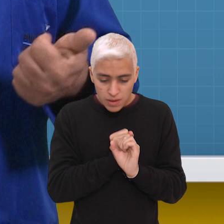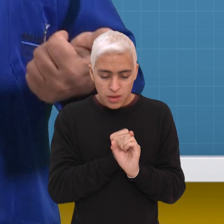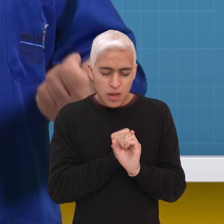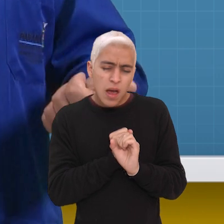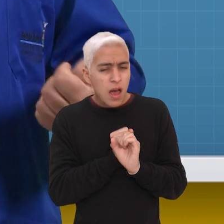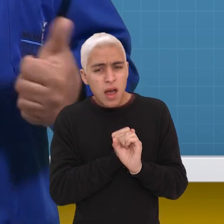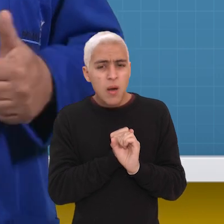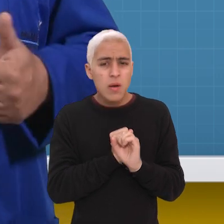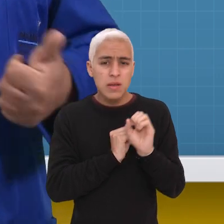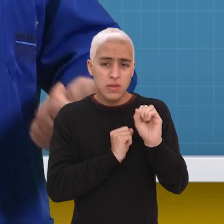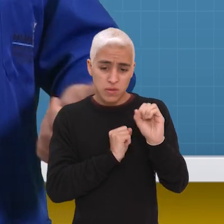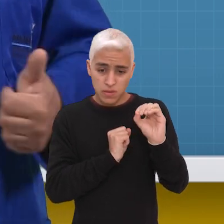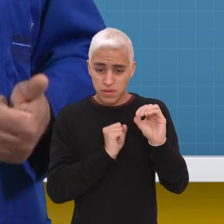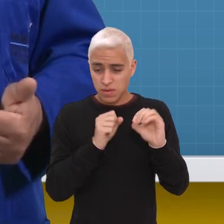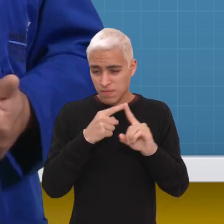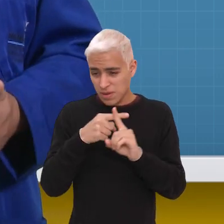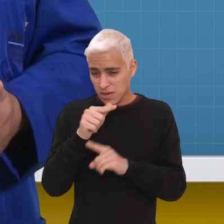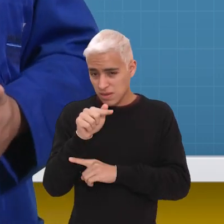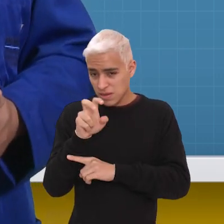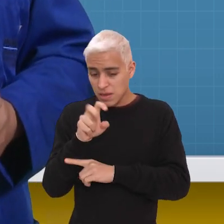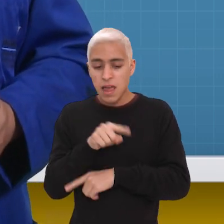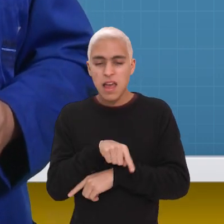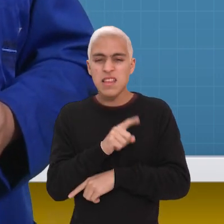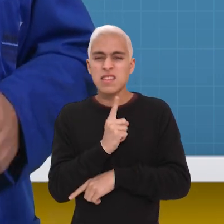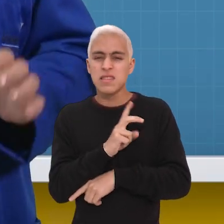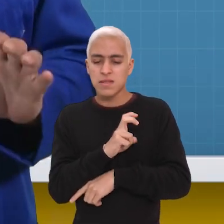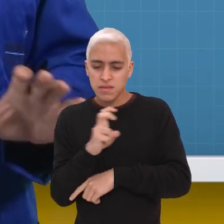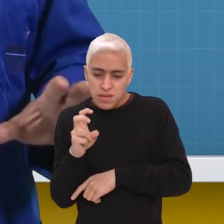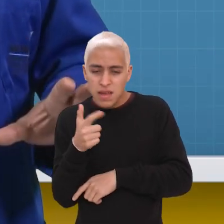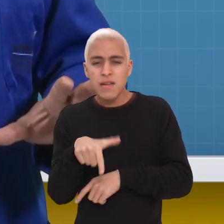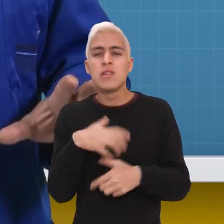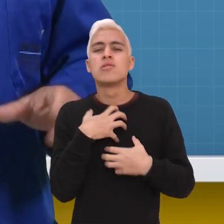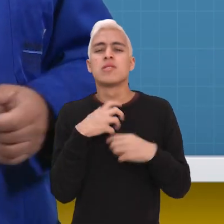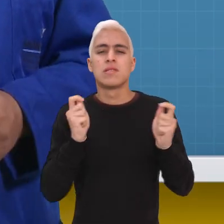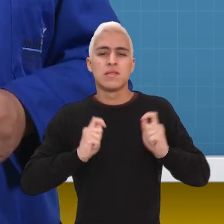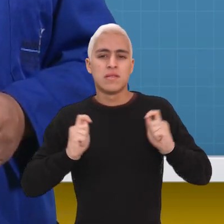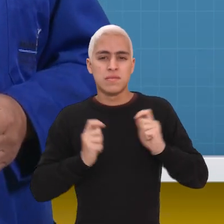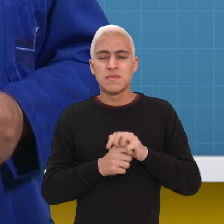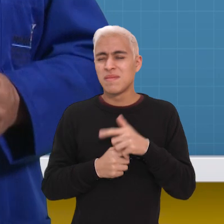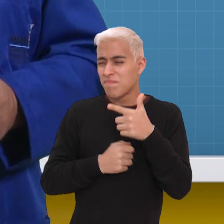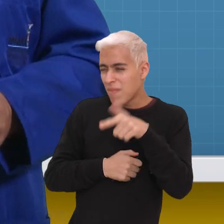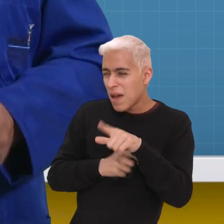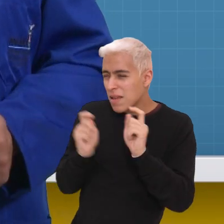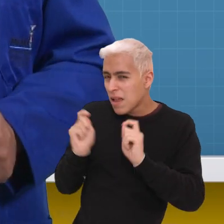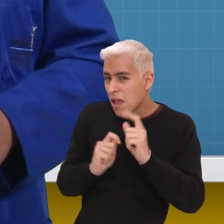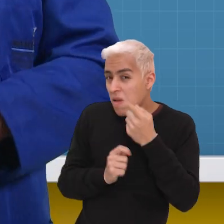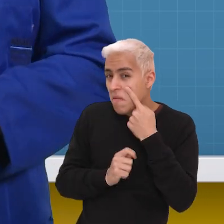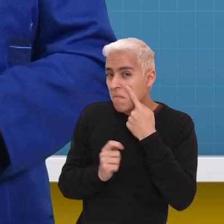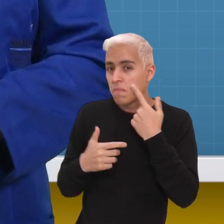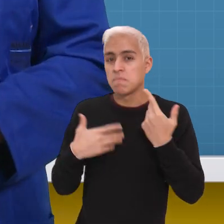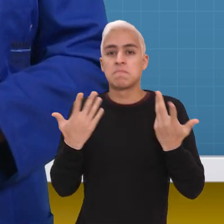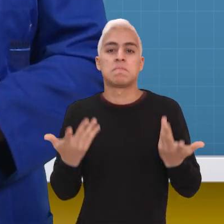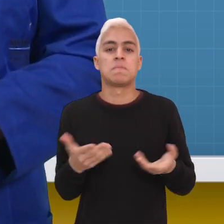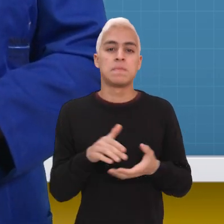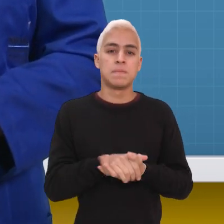Logo, 80 mais 75, 155. Essa é mais uma situação. Será que tem mais